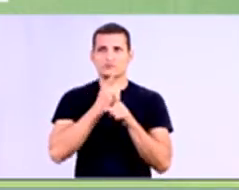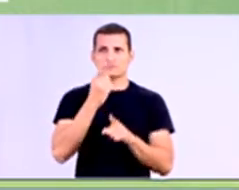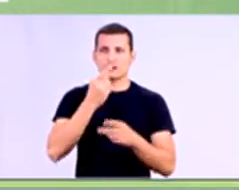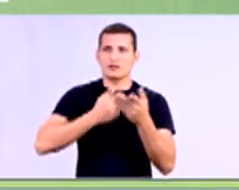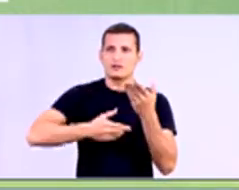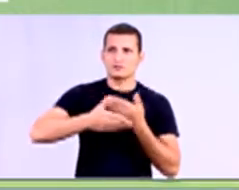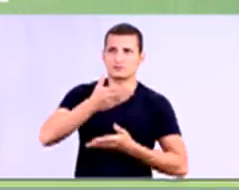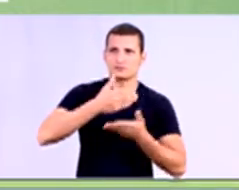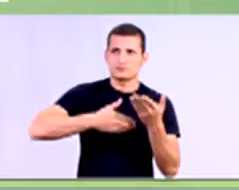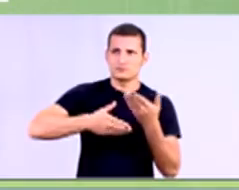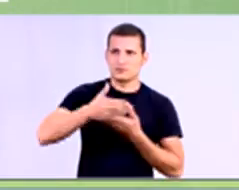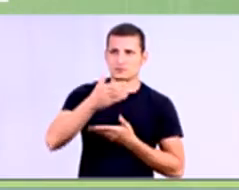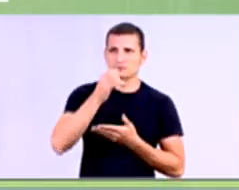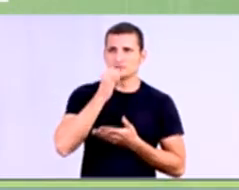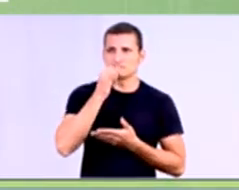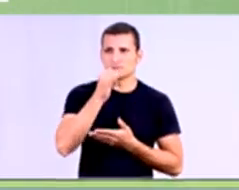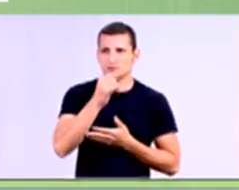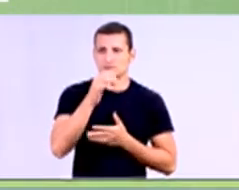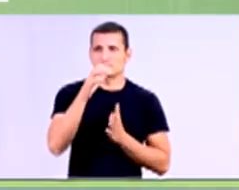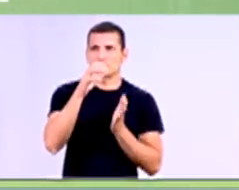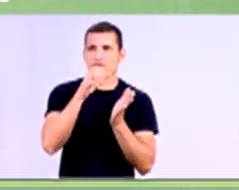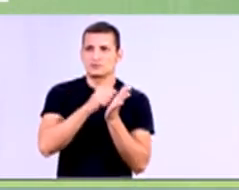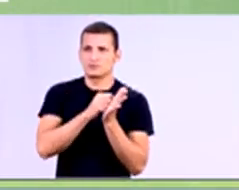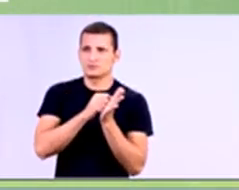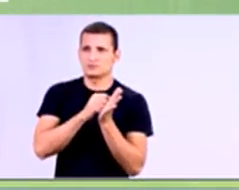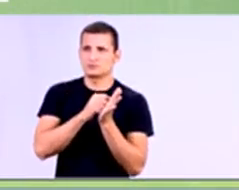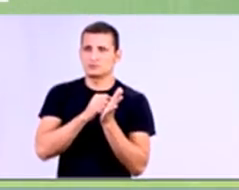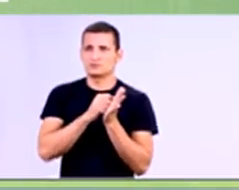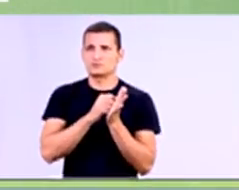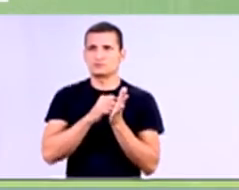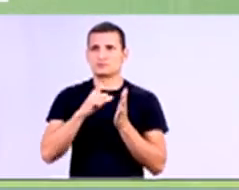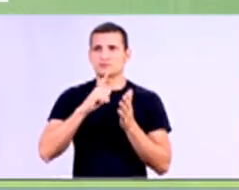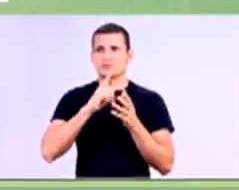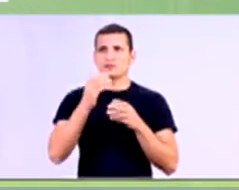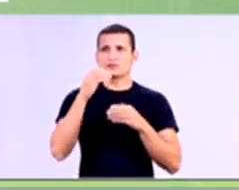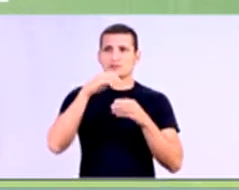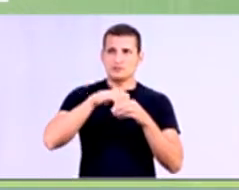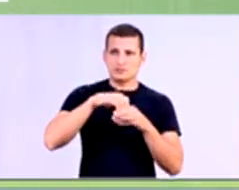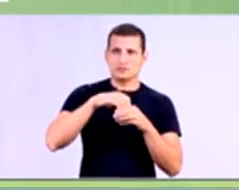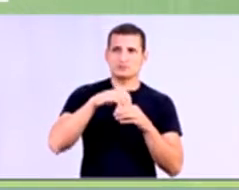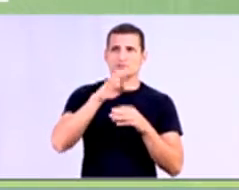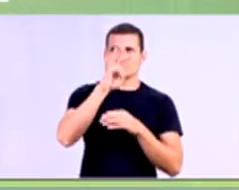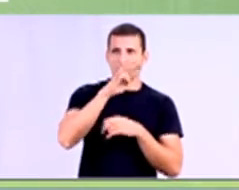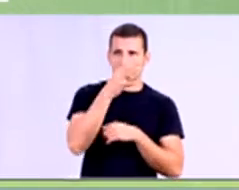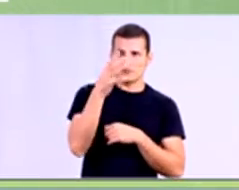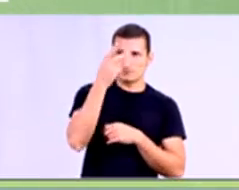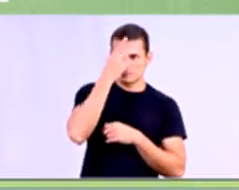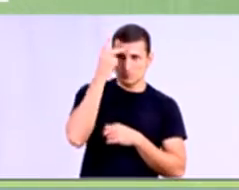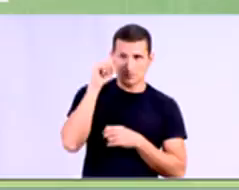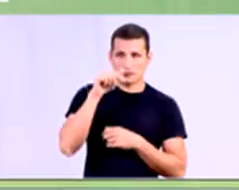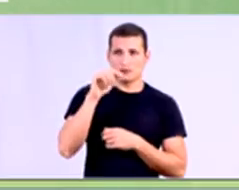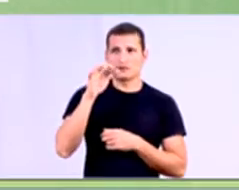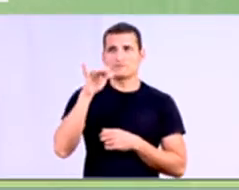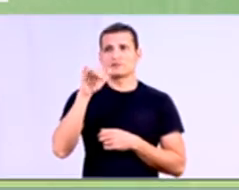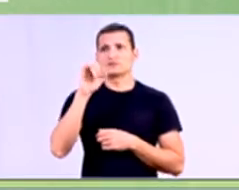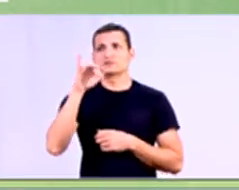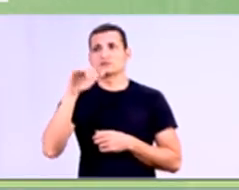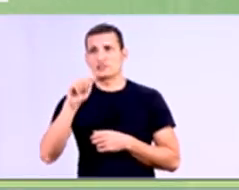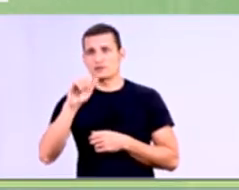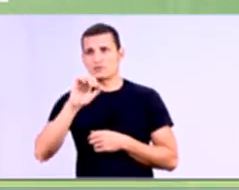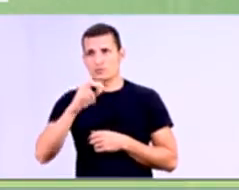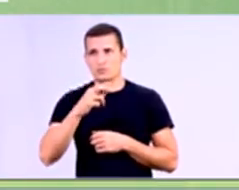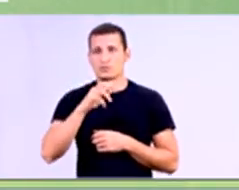relacionando elas, se o cadastro que contém dentro da tabela pessoa é uma pessoa física ou uma